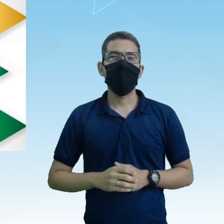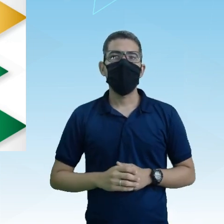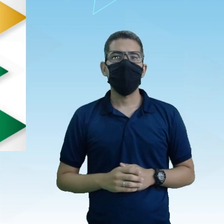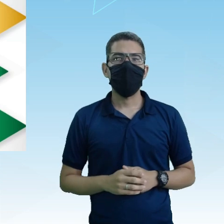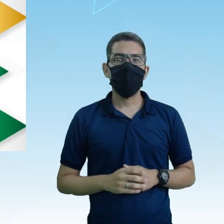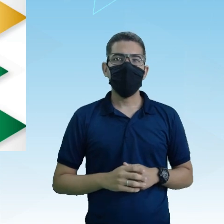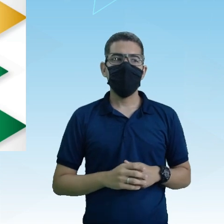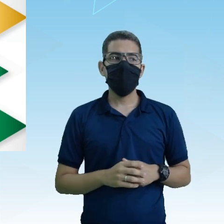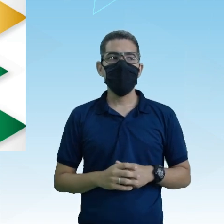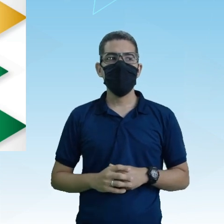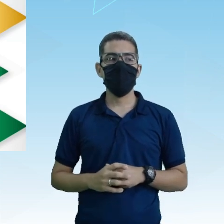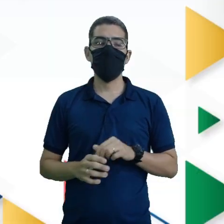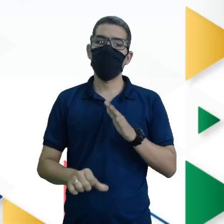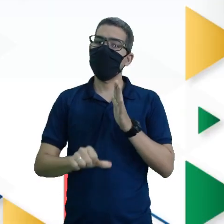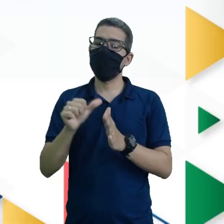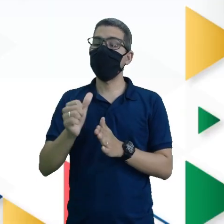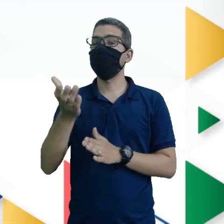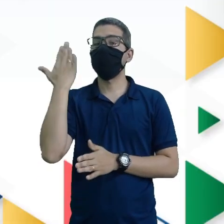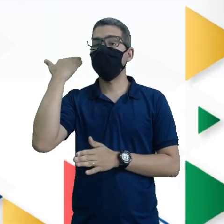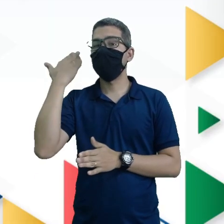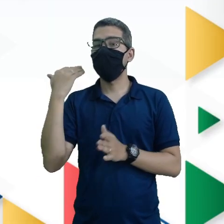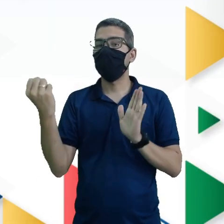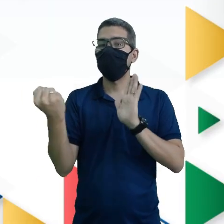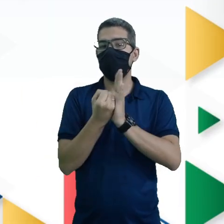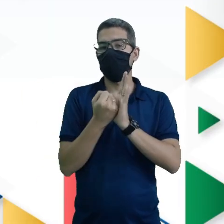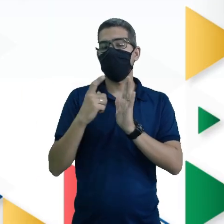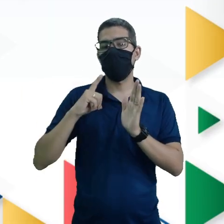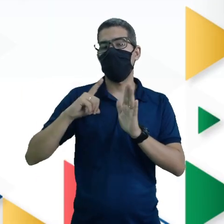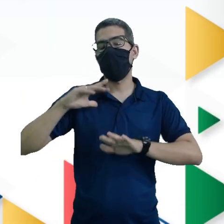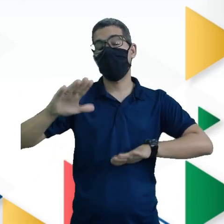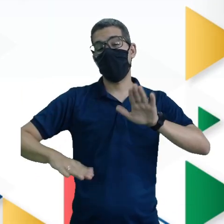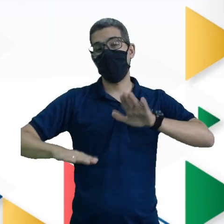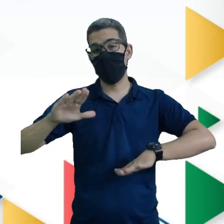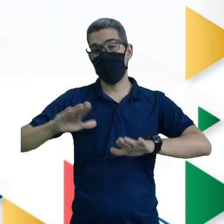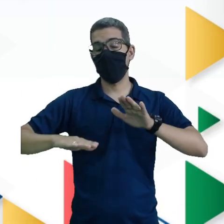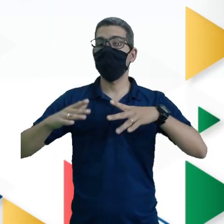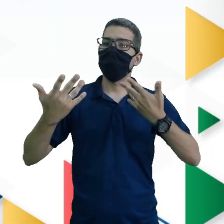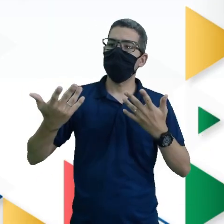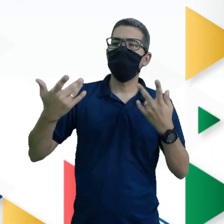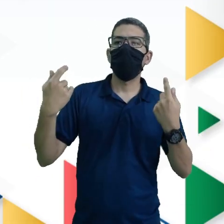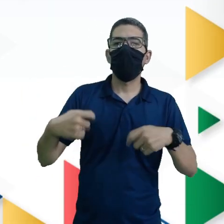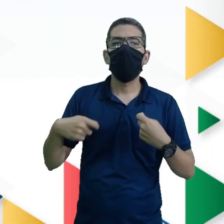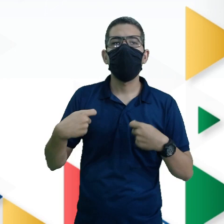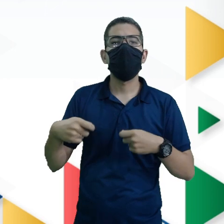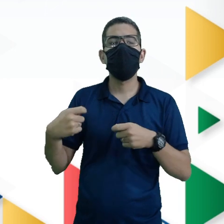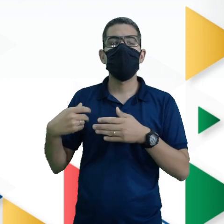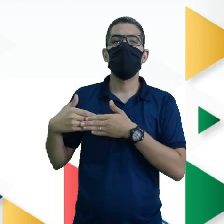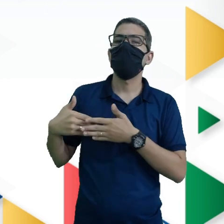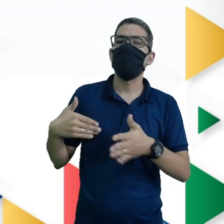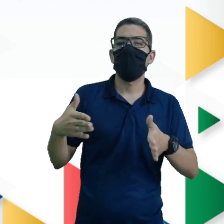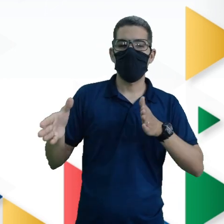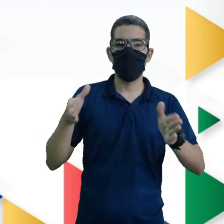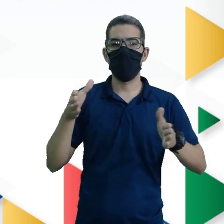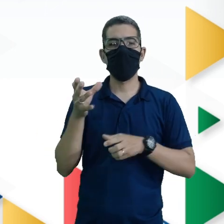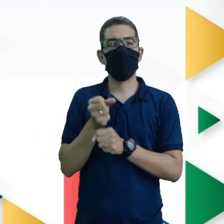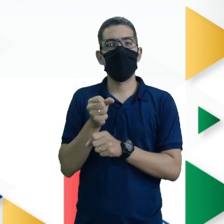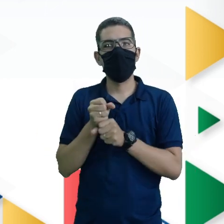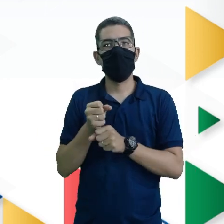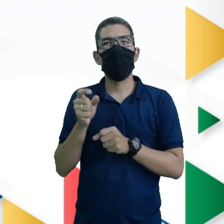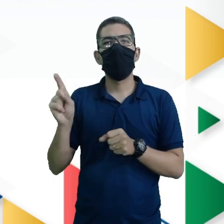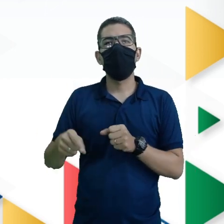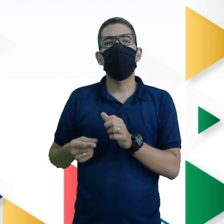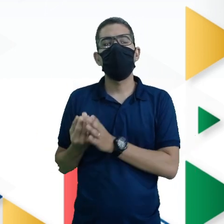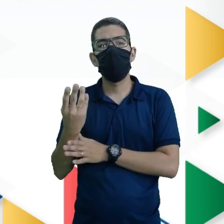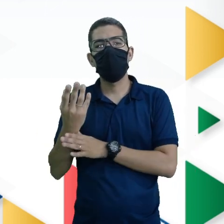um dos primeiros registros da divisão da circunferência, provavelmente pela necessidade de contagem de tempo, né, teve sua origem